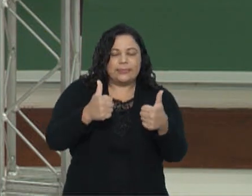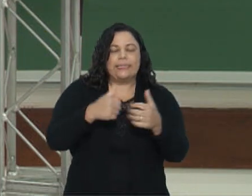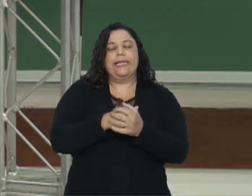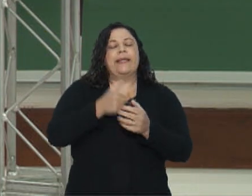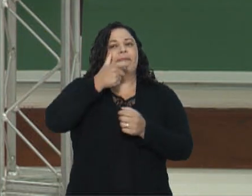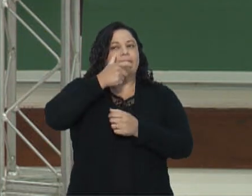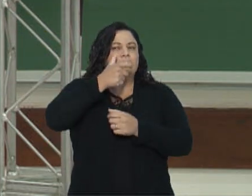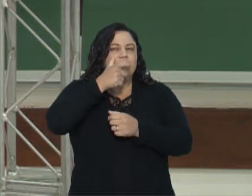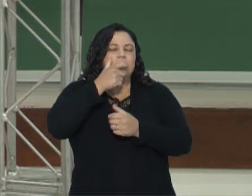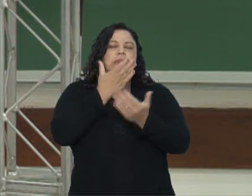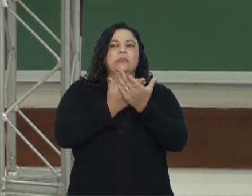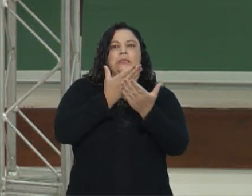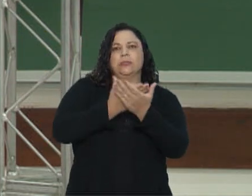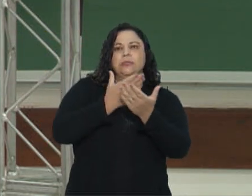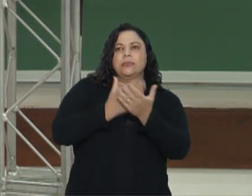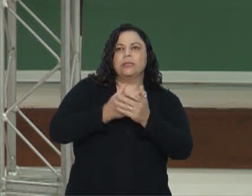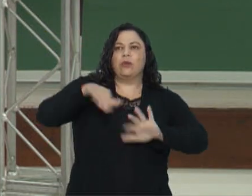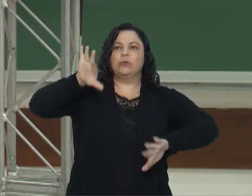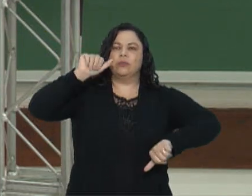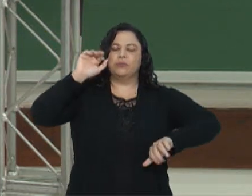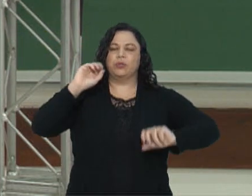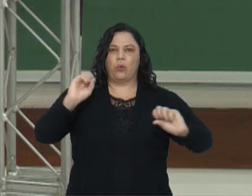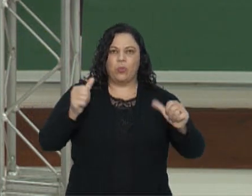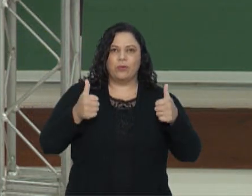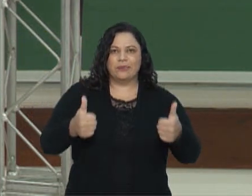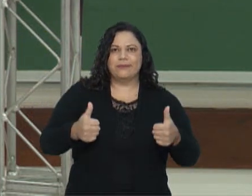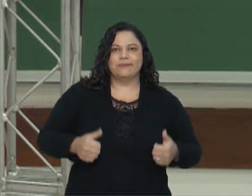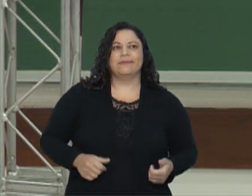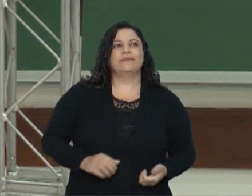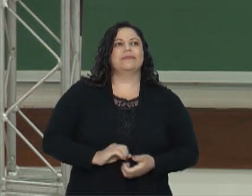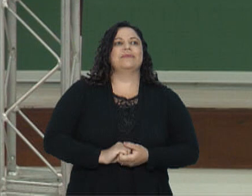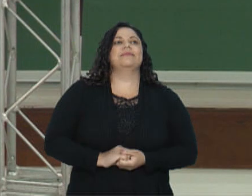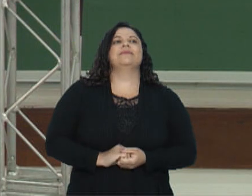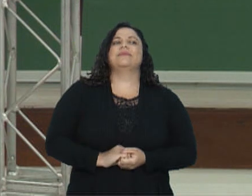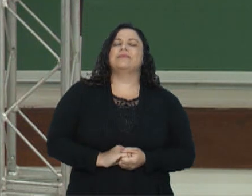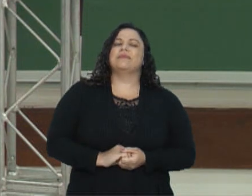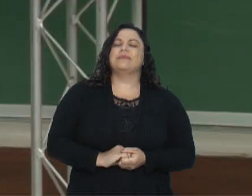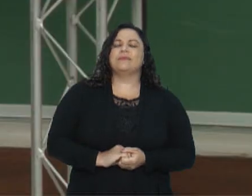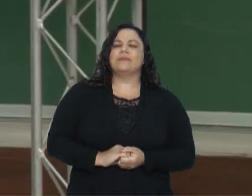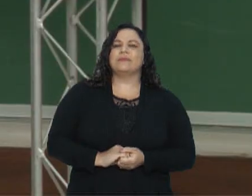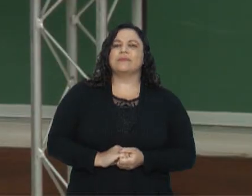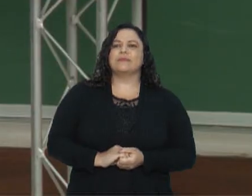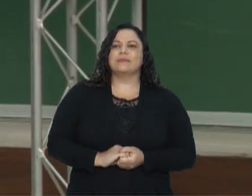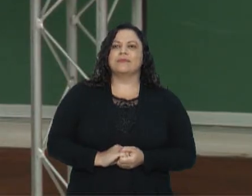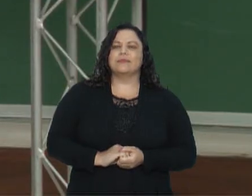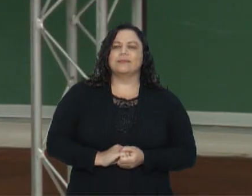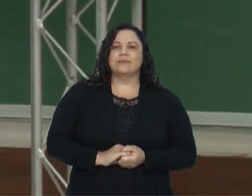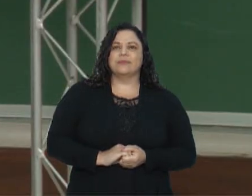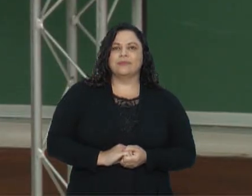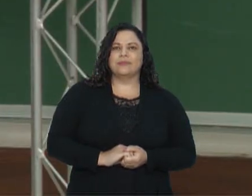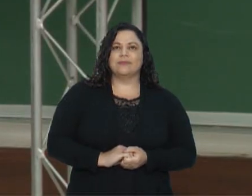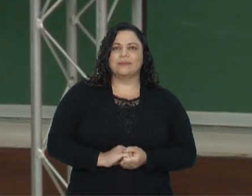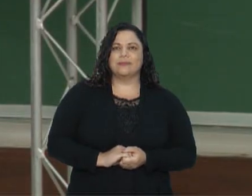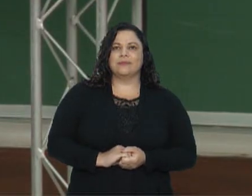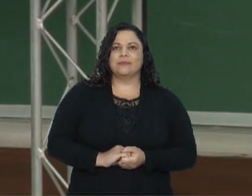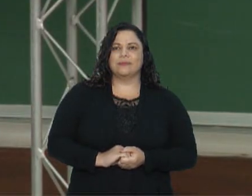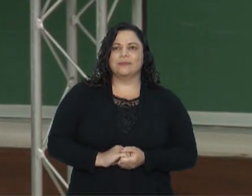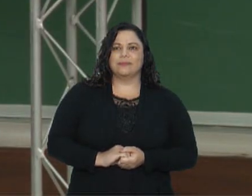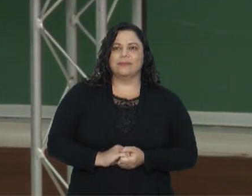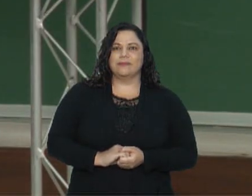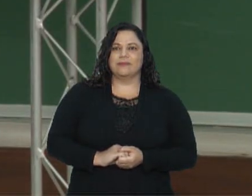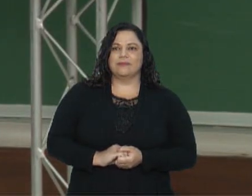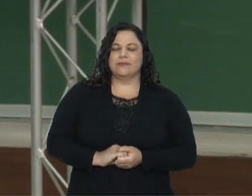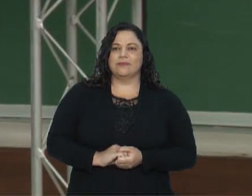assistir às nossas aulas, certinho? Vamos lá, então? ¿Qué nosotros vamos a trabajar en la clase de hoy? A ver, lo